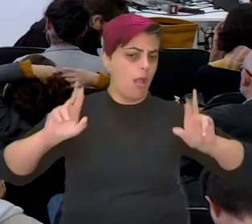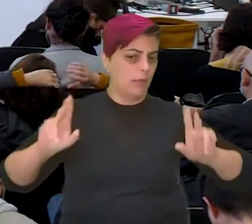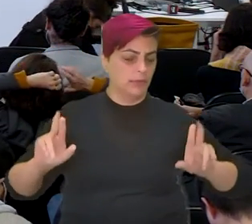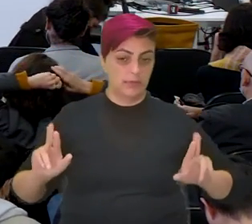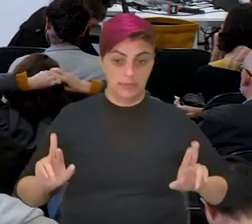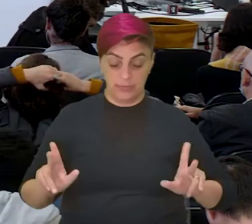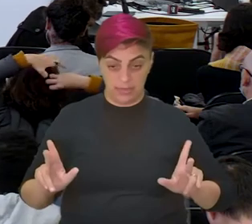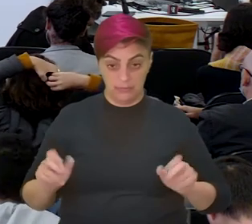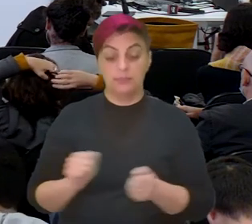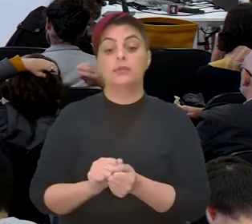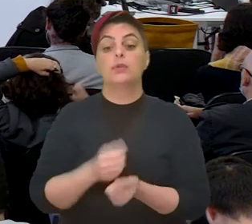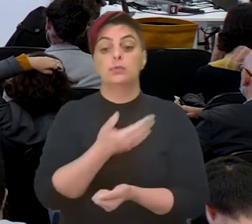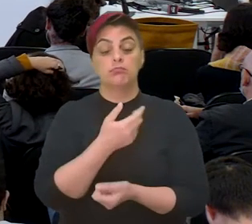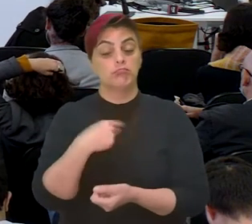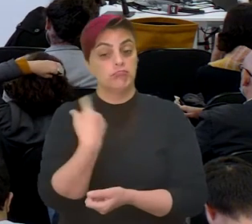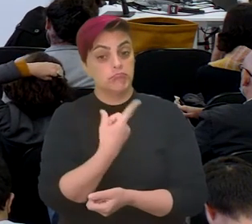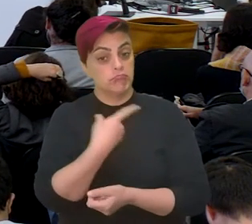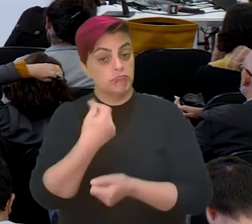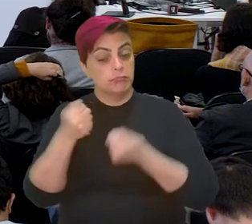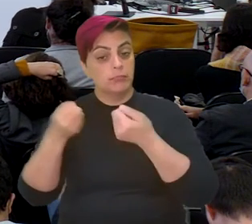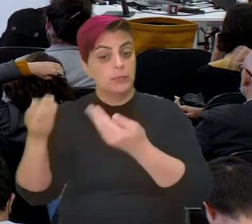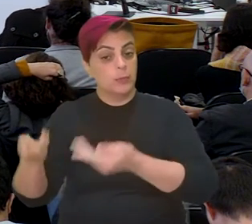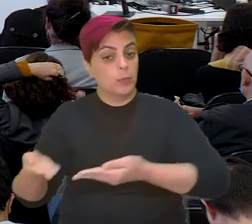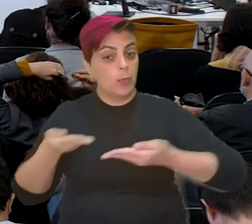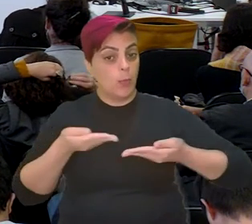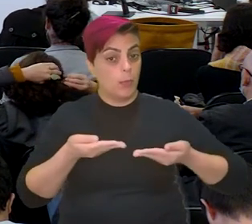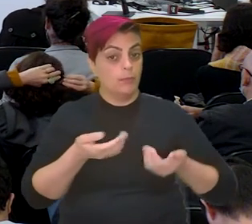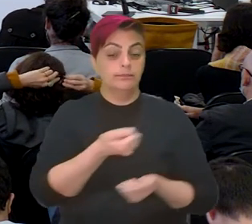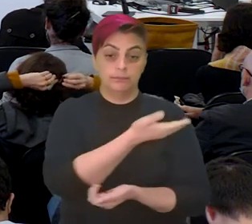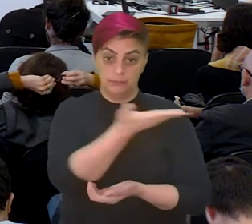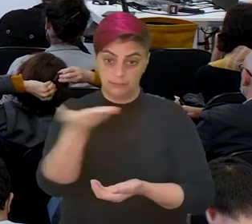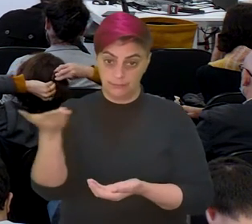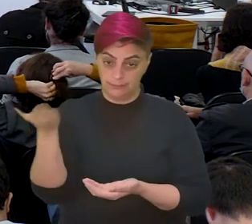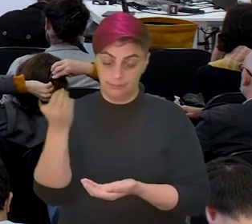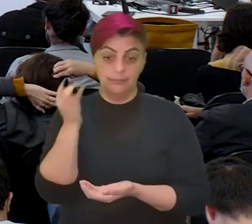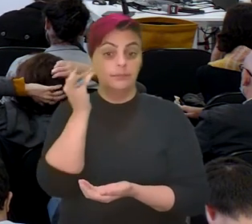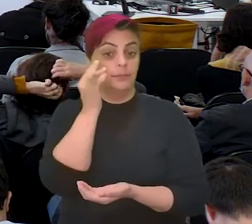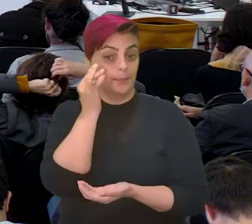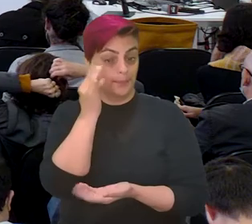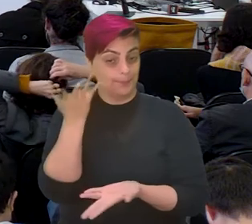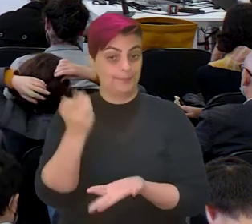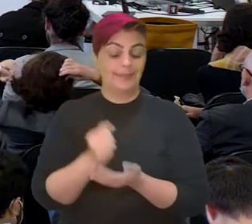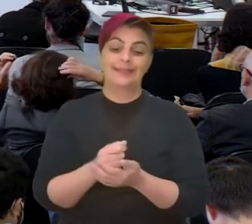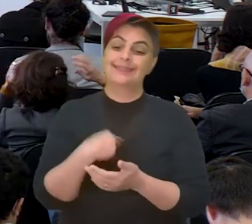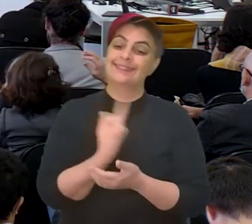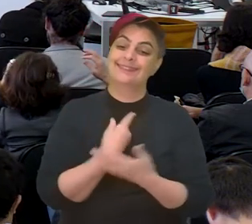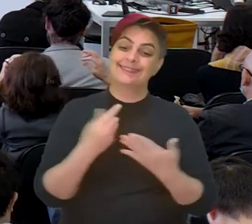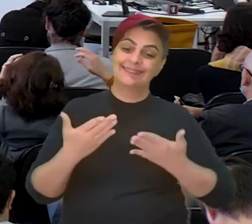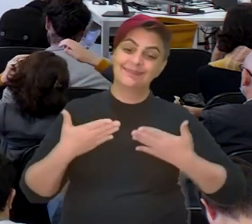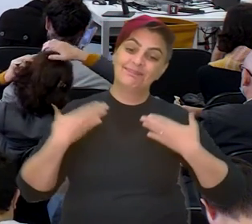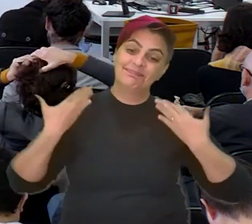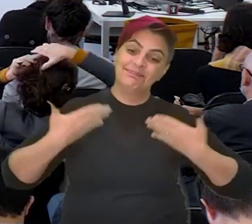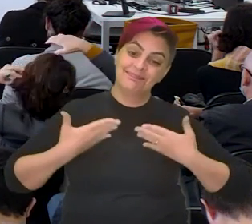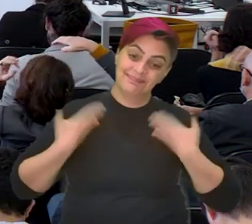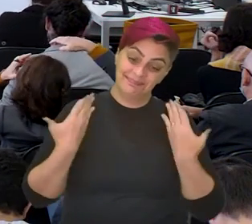diversificada que a gente convida vocês para acompanharem e estarem aqui presentes. Para nós é uma alegria